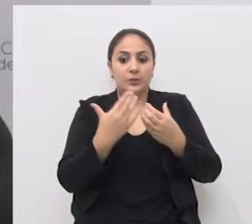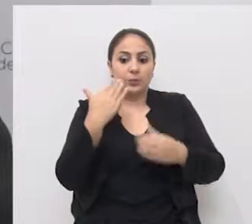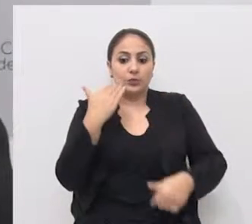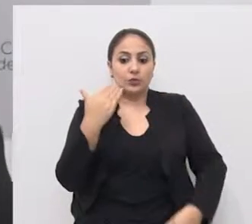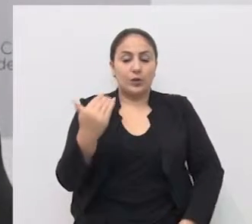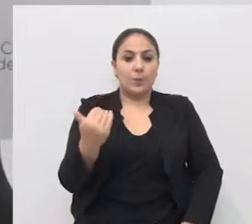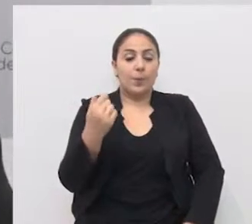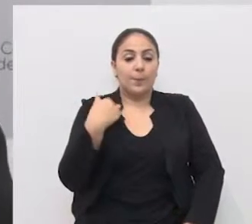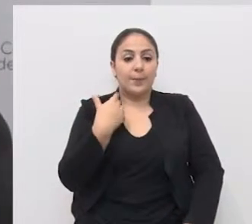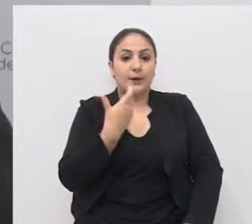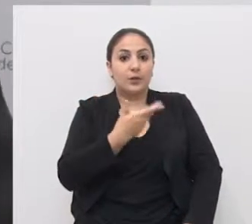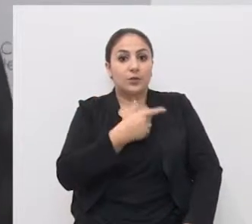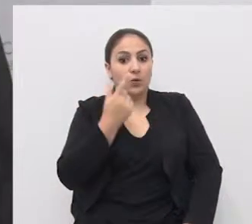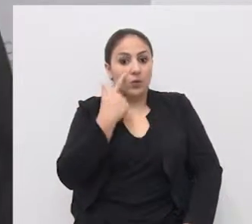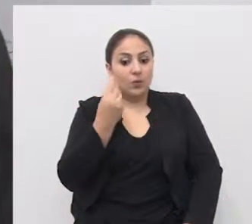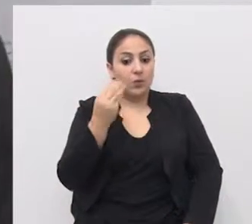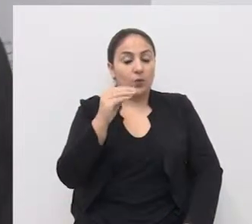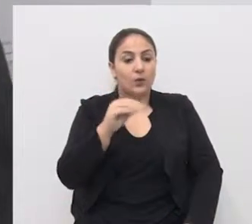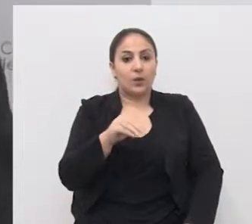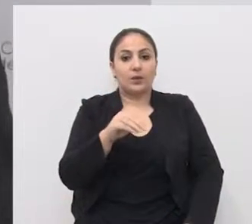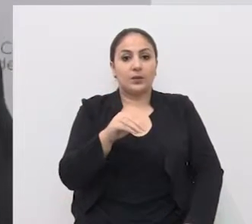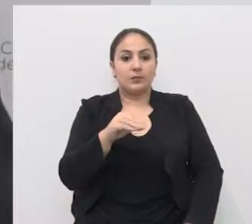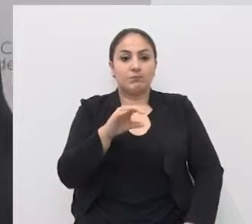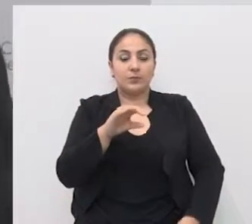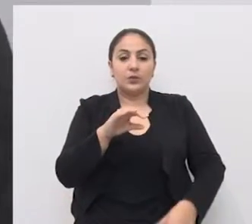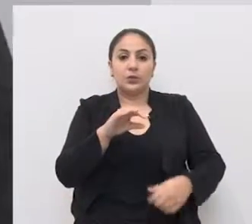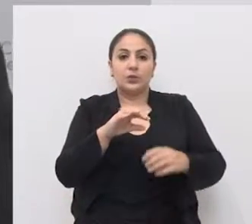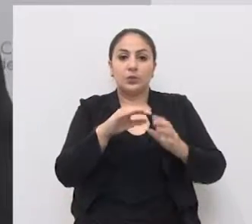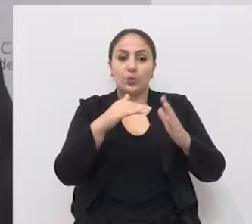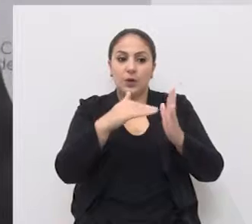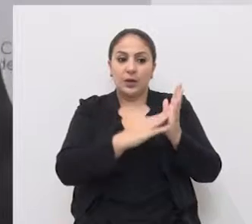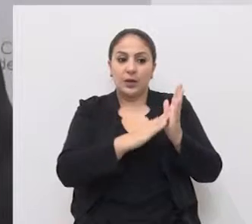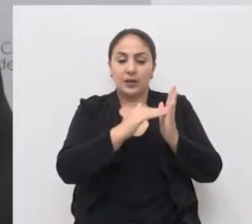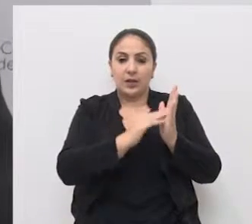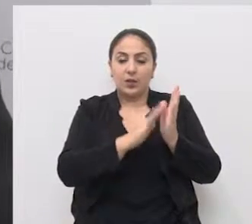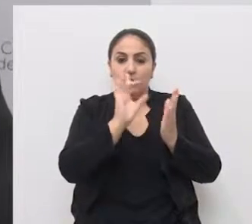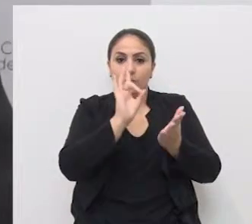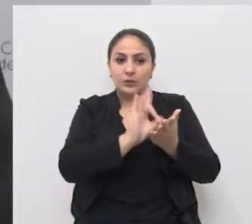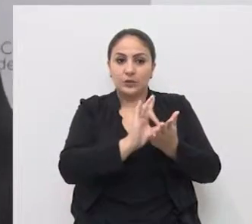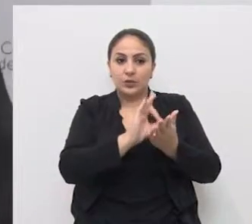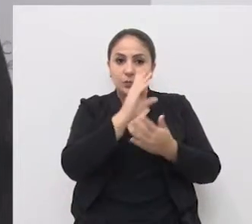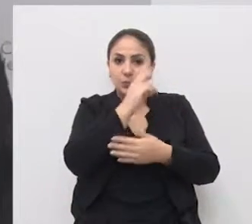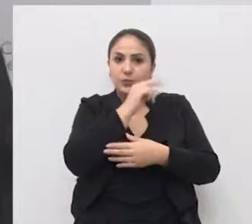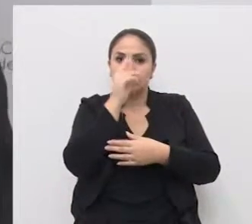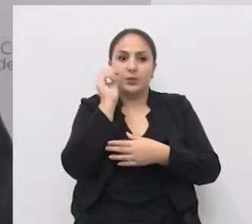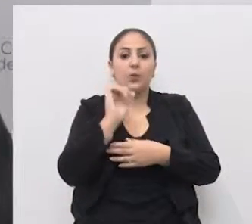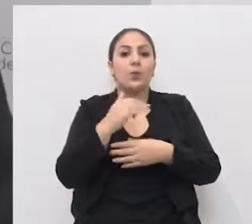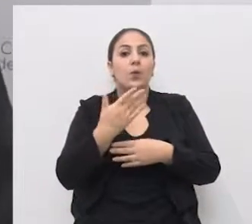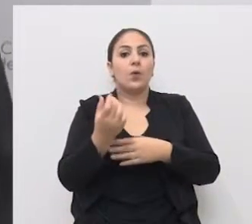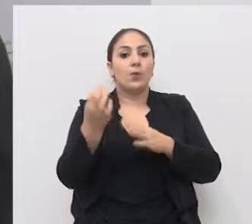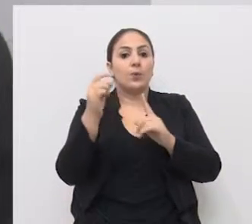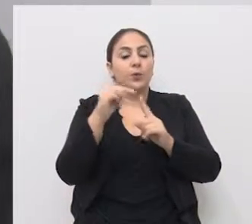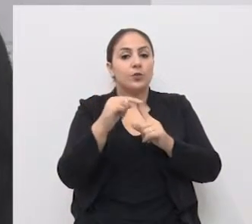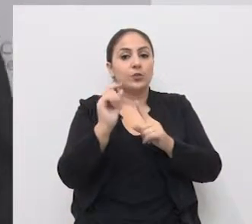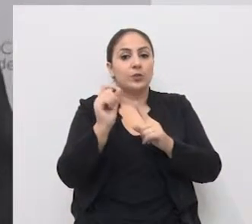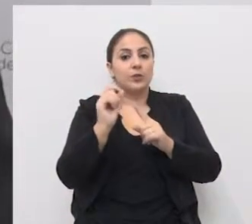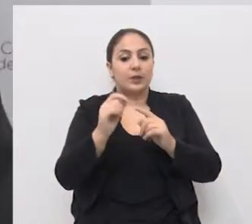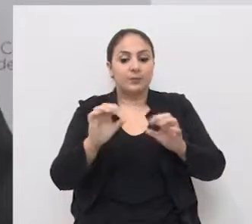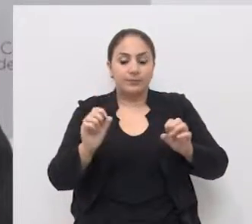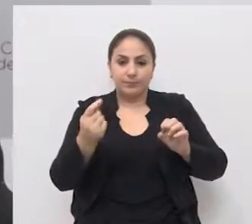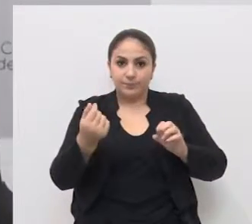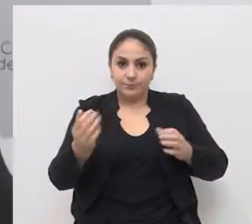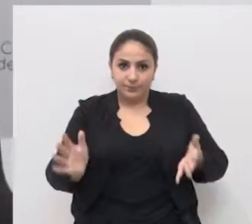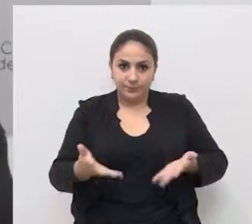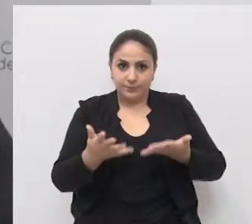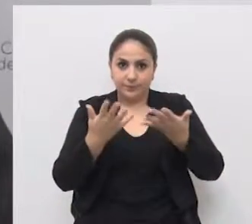da comunidade me procurou para nós incluirmos no calendário oficial do município. Qual a finalidade? É um